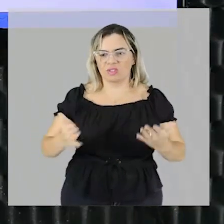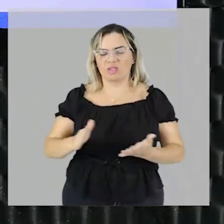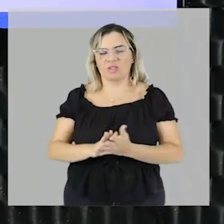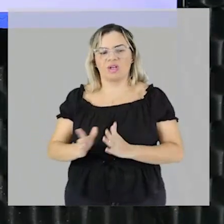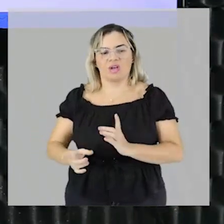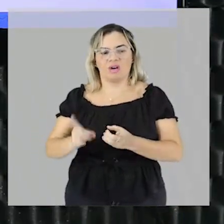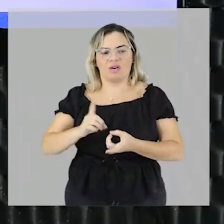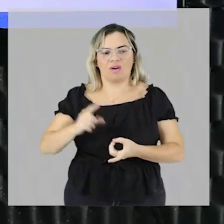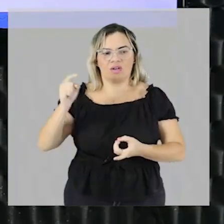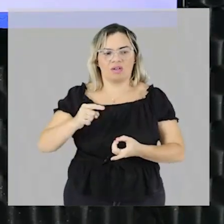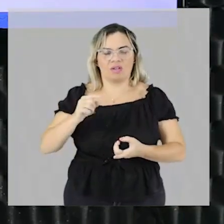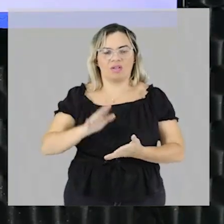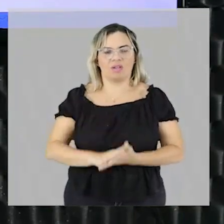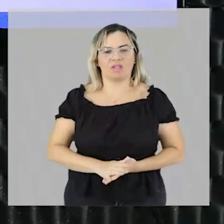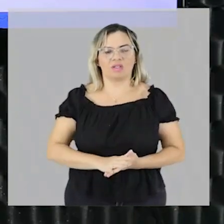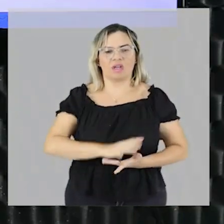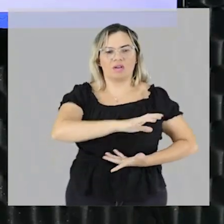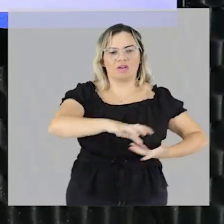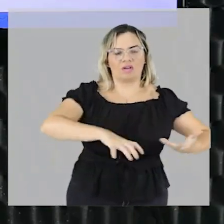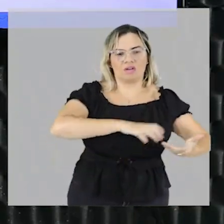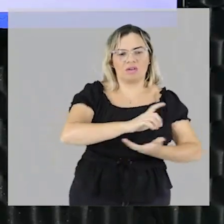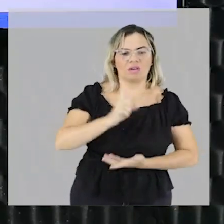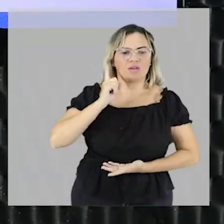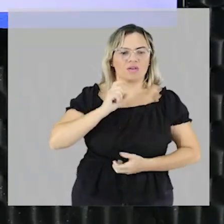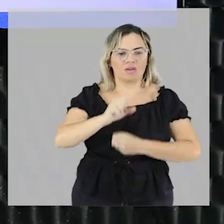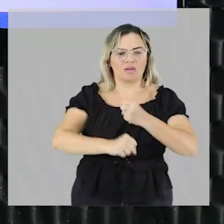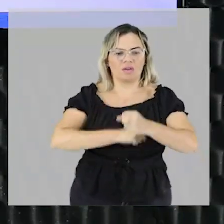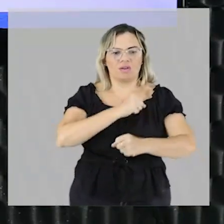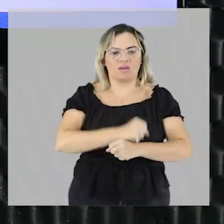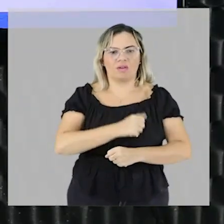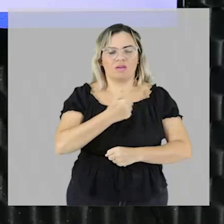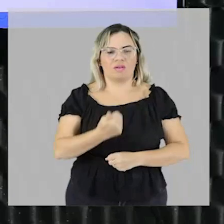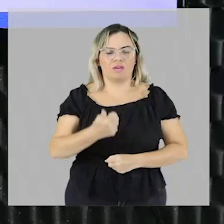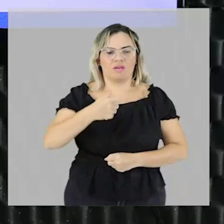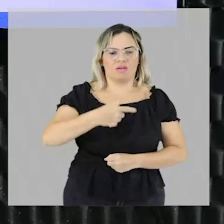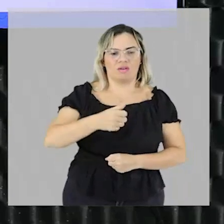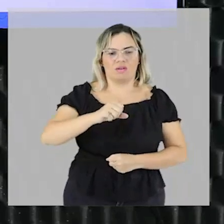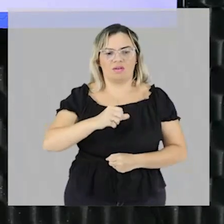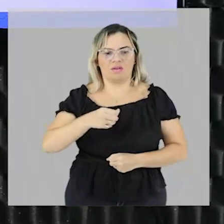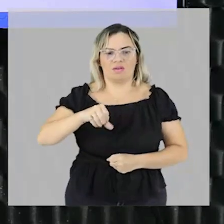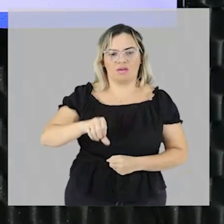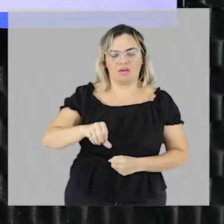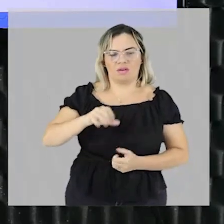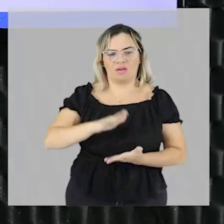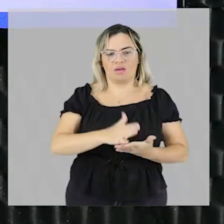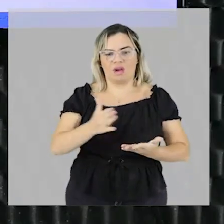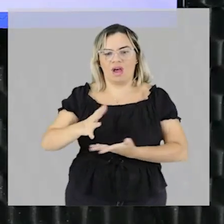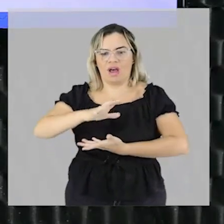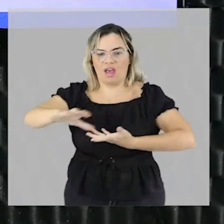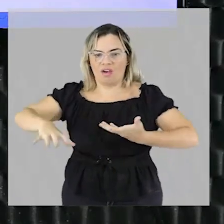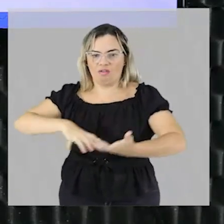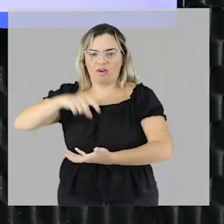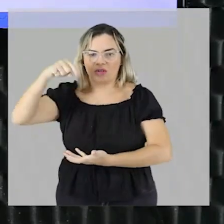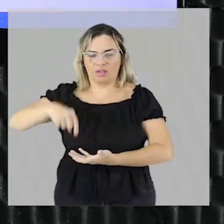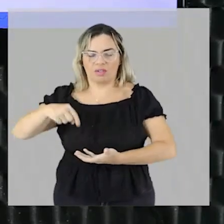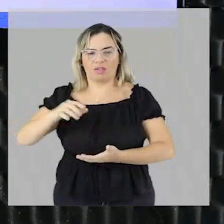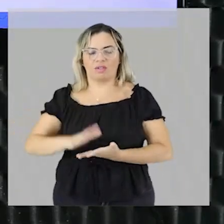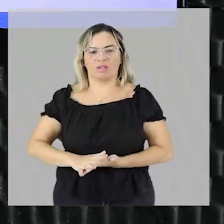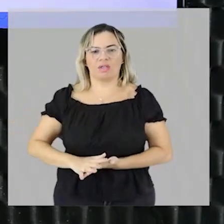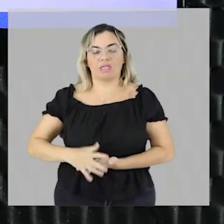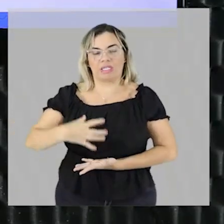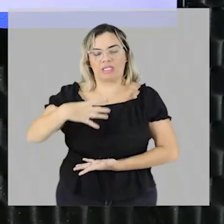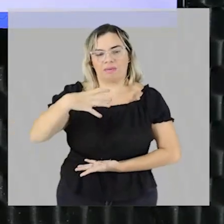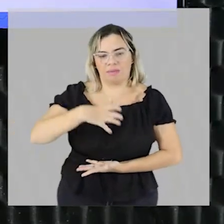Inconfidência Mineira, lá em Minas Gerais, em 1789, a sedição, a revolta, o